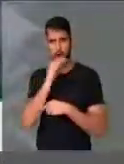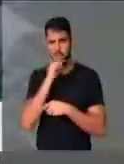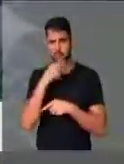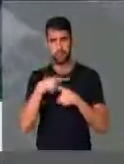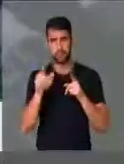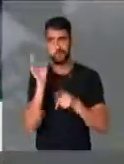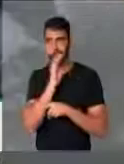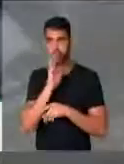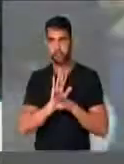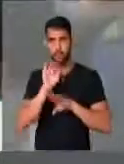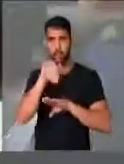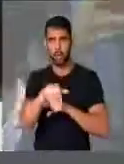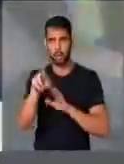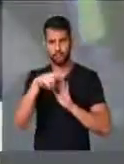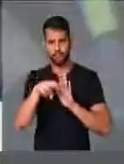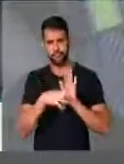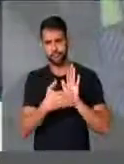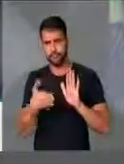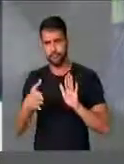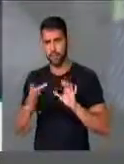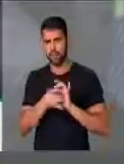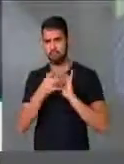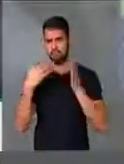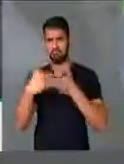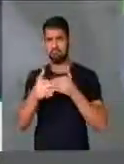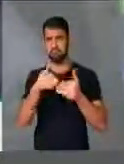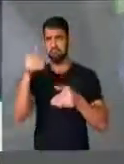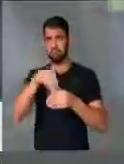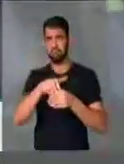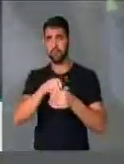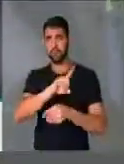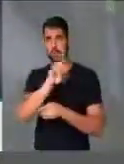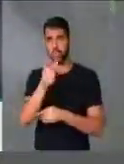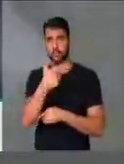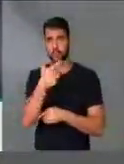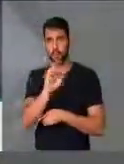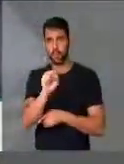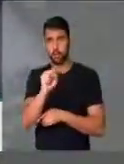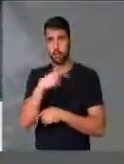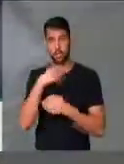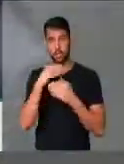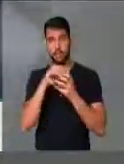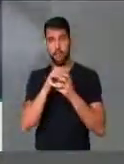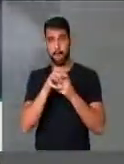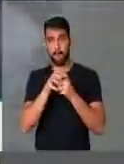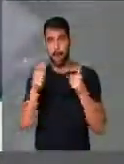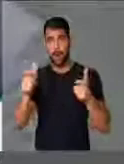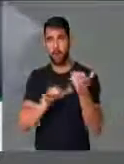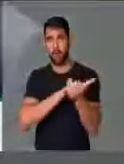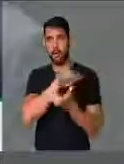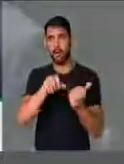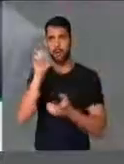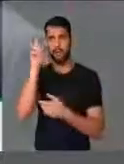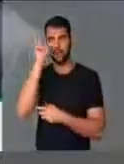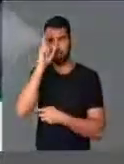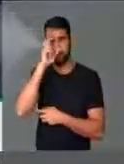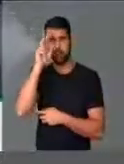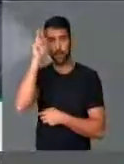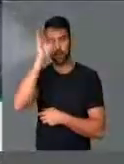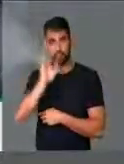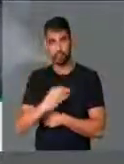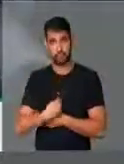de afogadilho, numa canetada. No dia 28, a gente teve a maior greve geral da história do